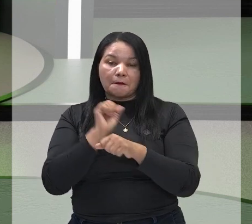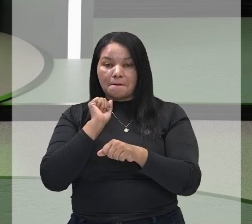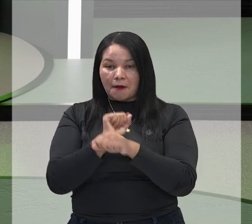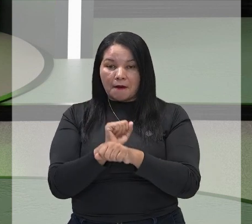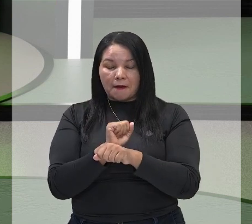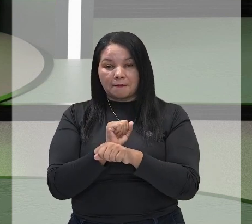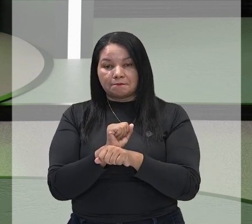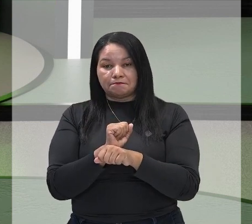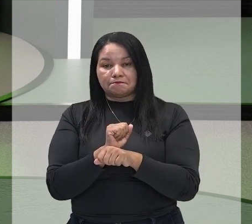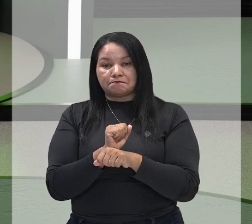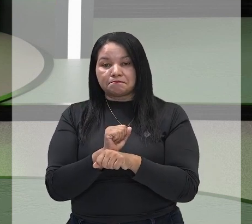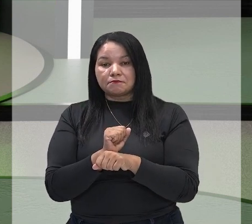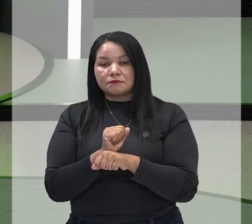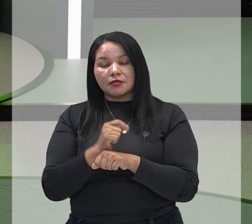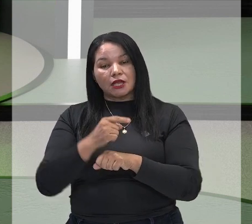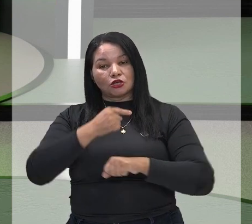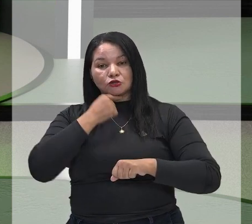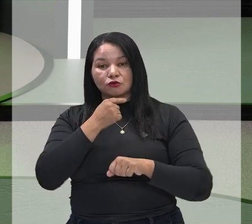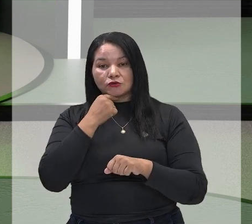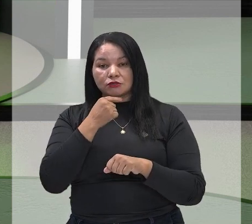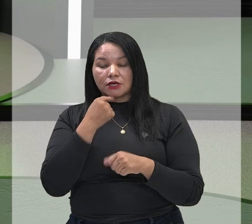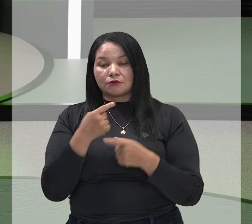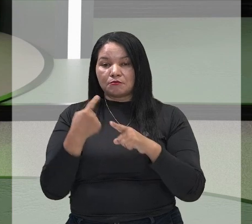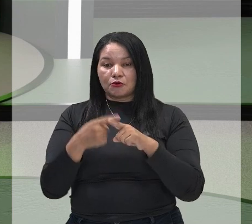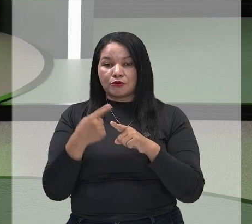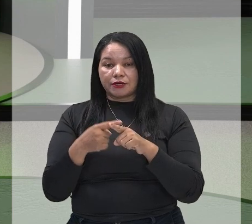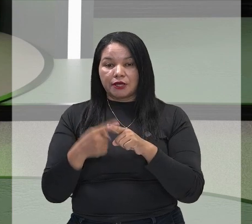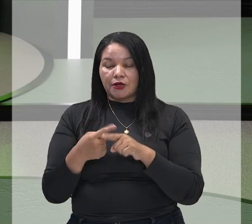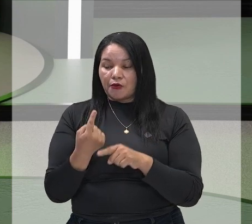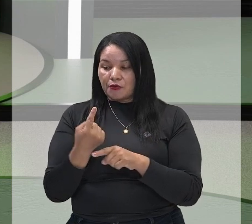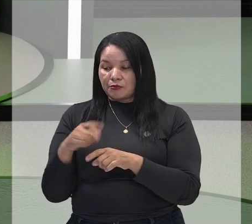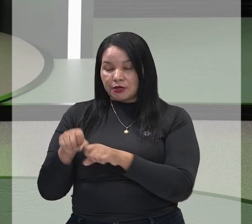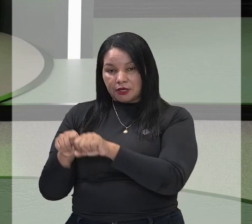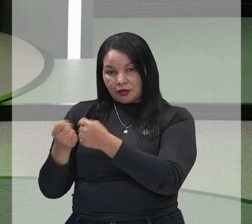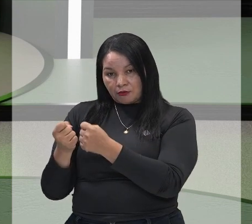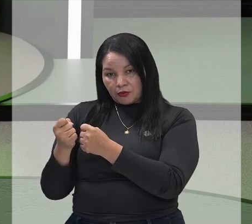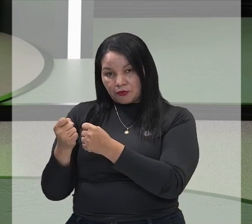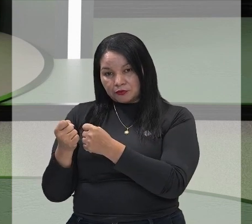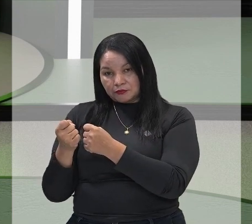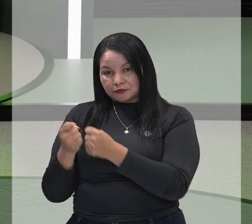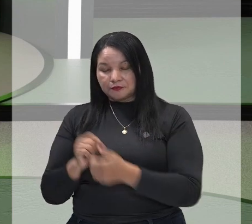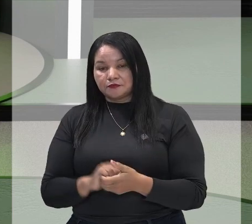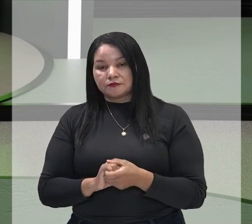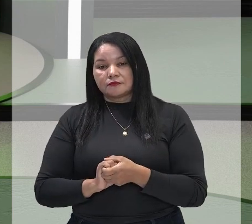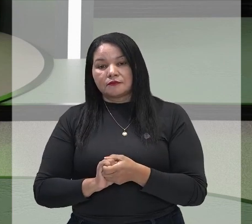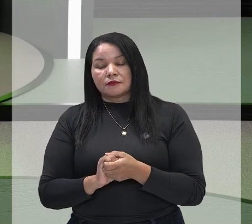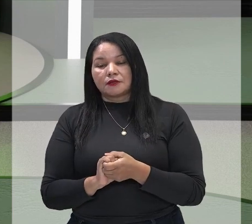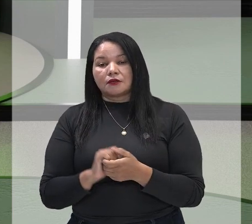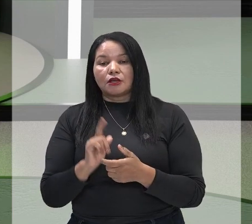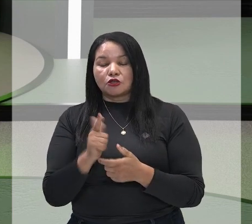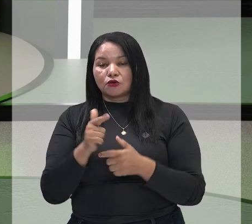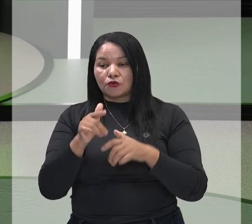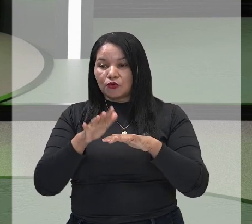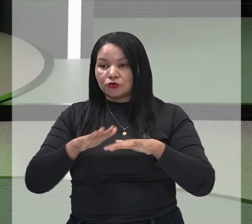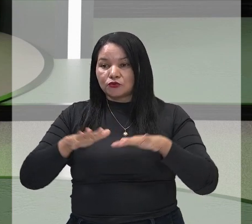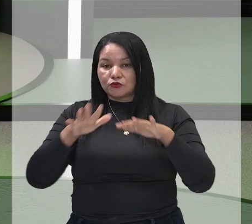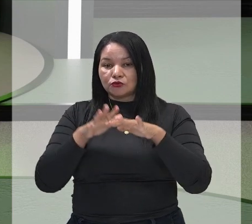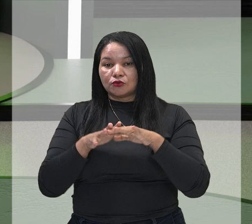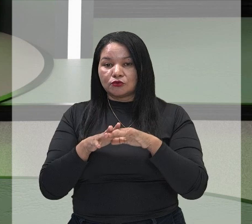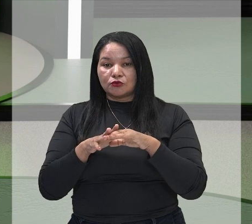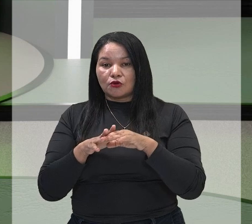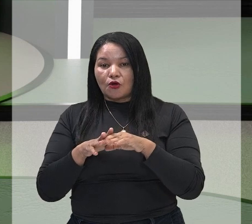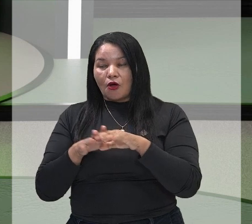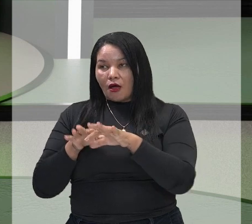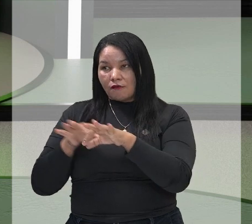corrente elétrica daquele ponto em que houve a interrupção, onde a lâmpada queimou. E aí todo o pisca-pisca, o enfeite